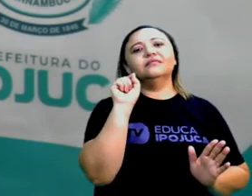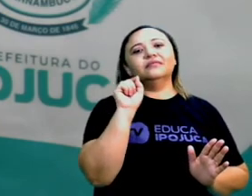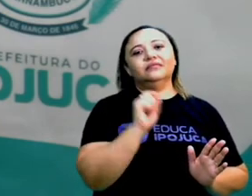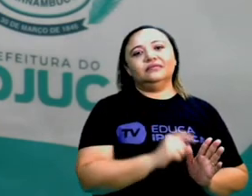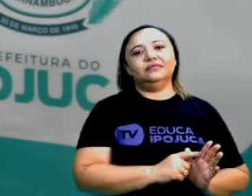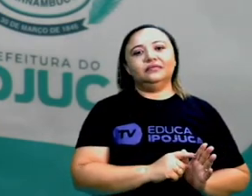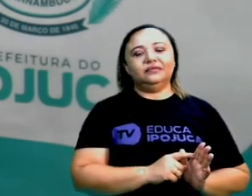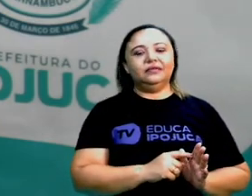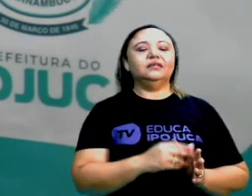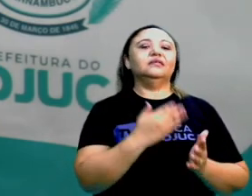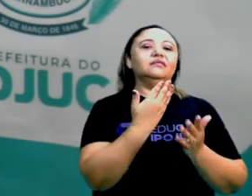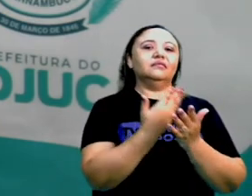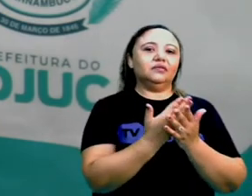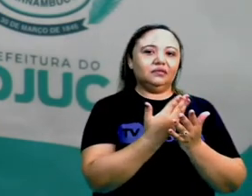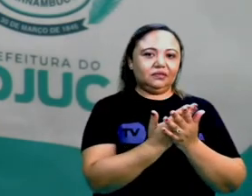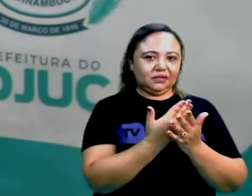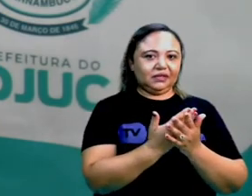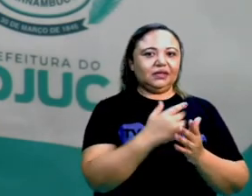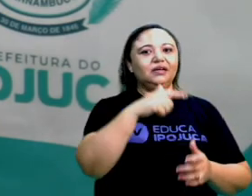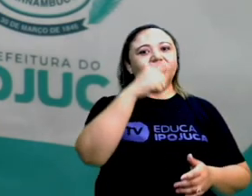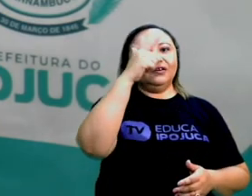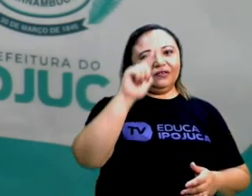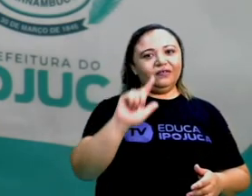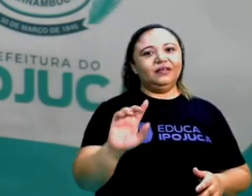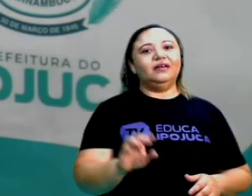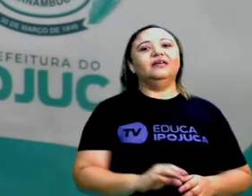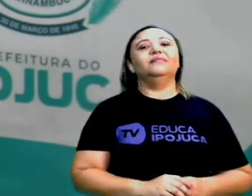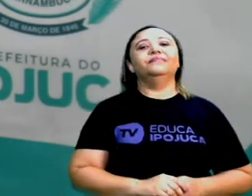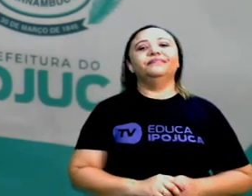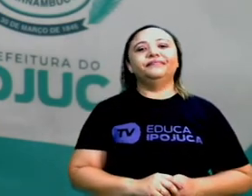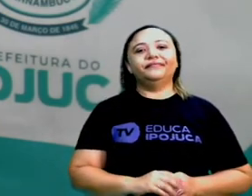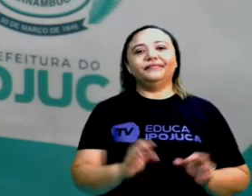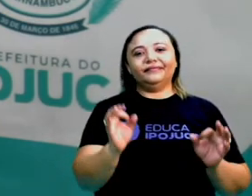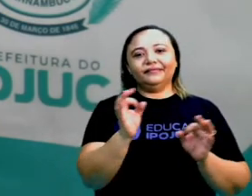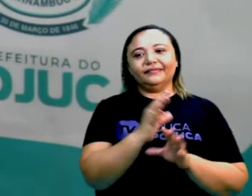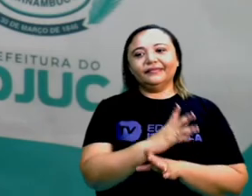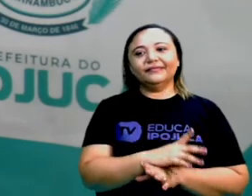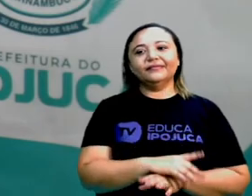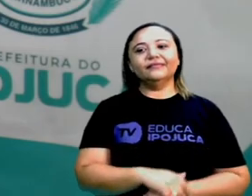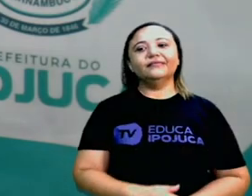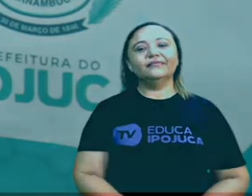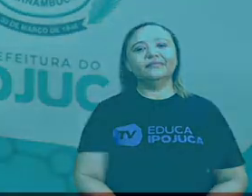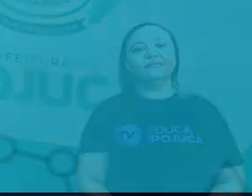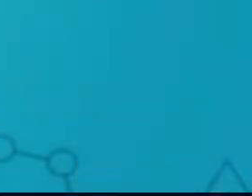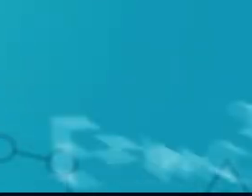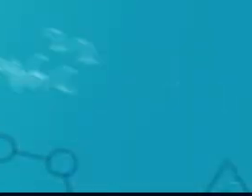que na próxima aula a gente vai estudar coisa bem mais interessante, tá bom? Um beijo para vocês e até a próxima aula.